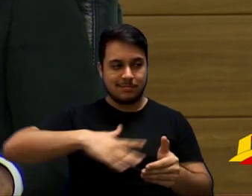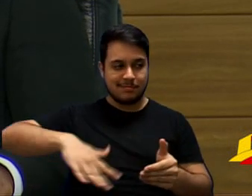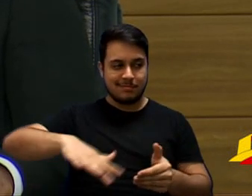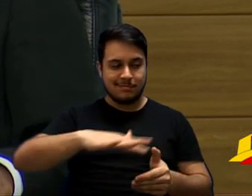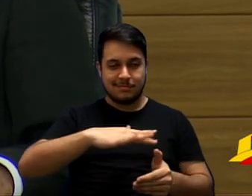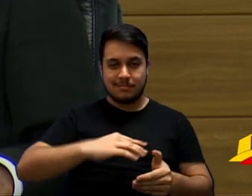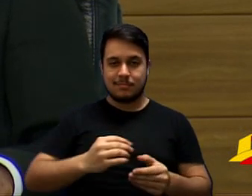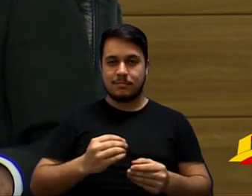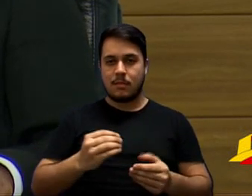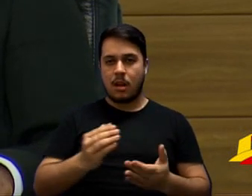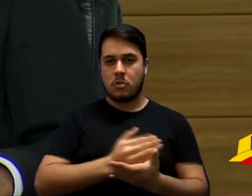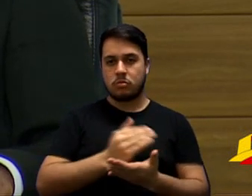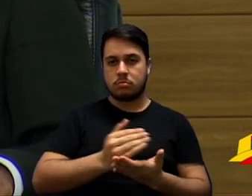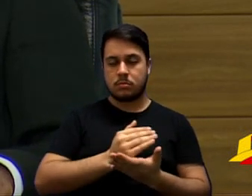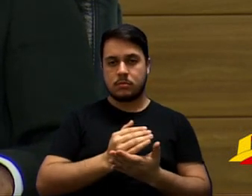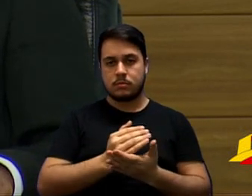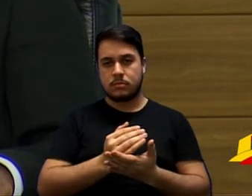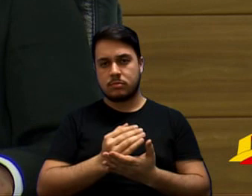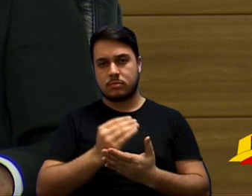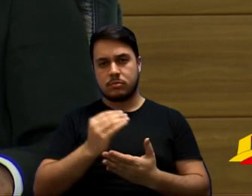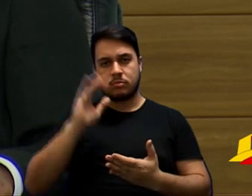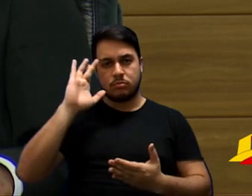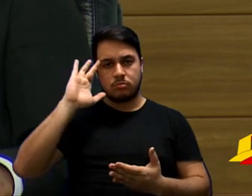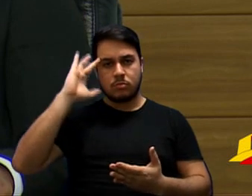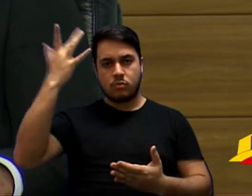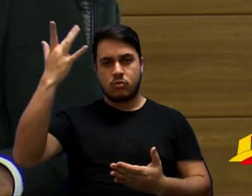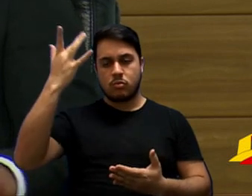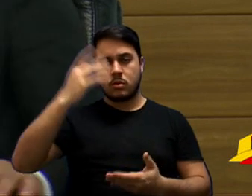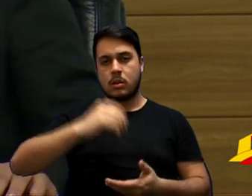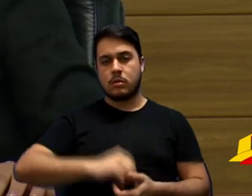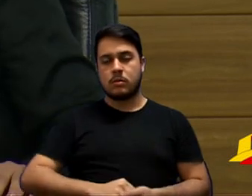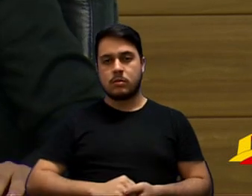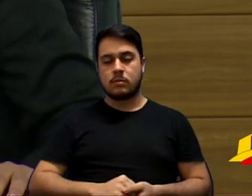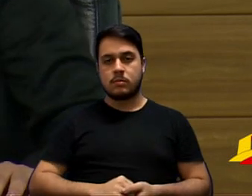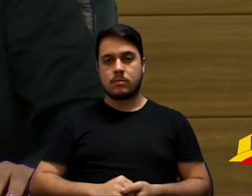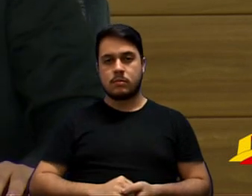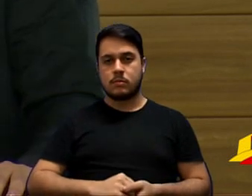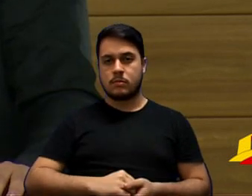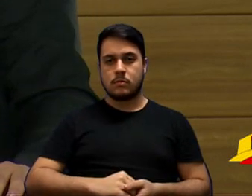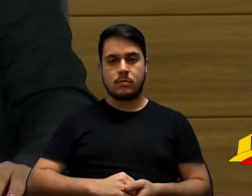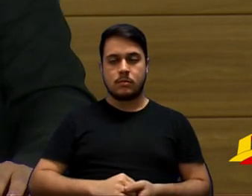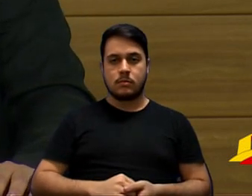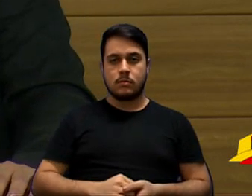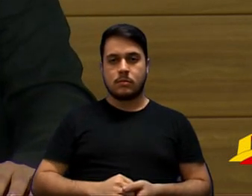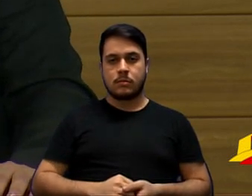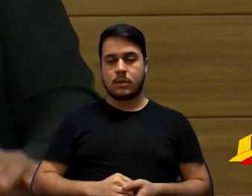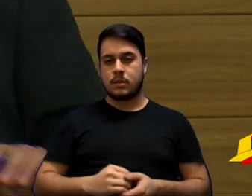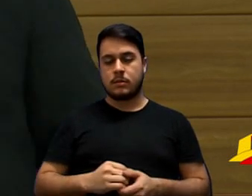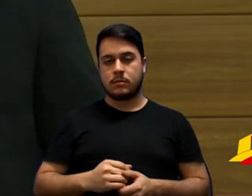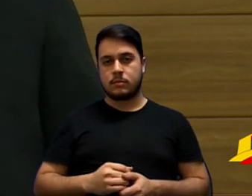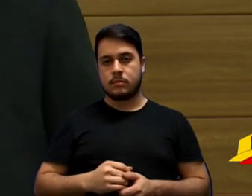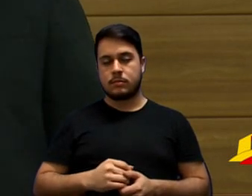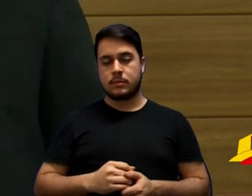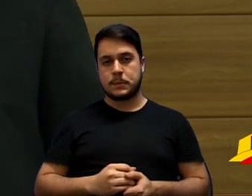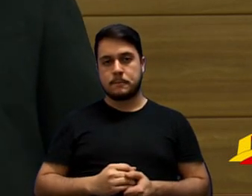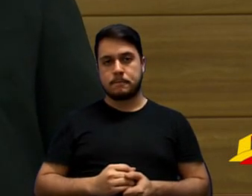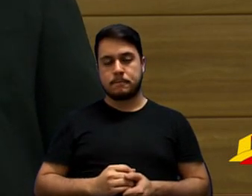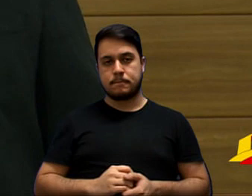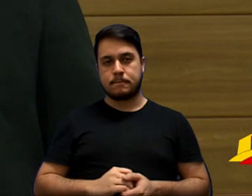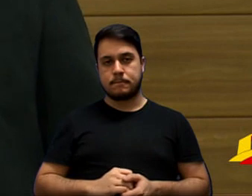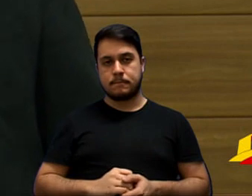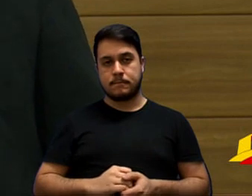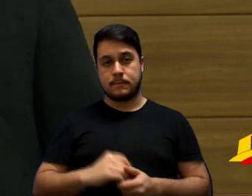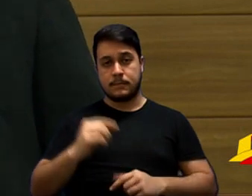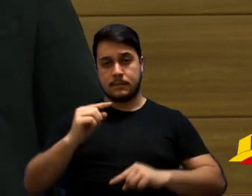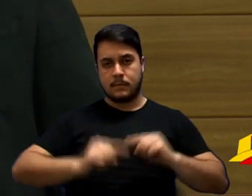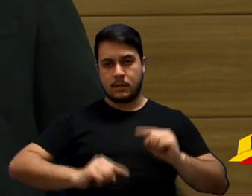talvez só algumas soluções mesmo que tenha tenha uma porcentagem de de poder trazer esse esse tipo de